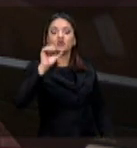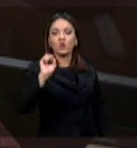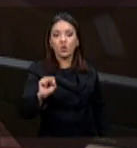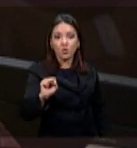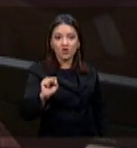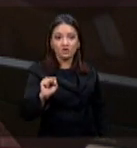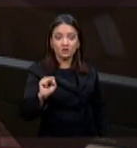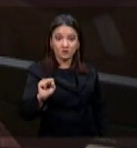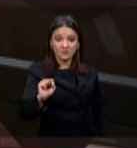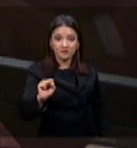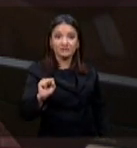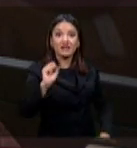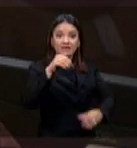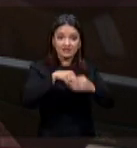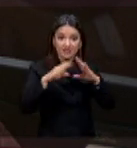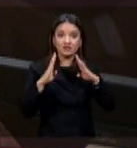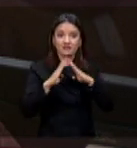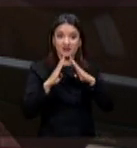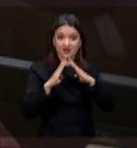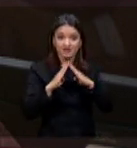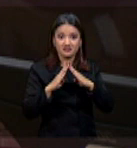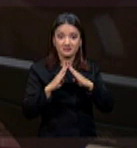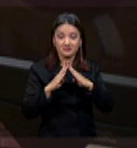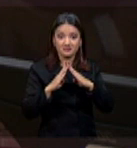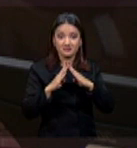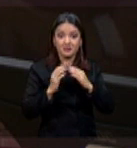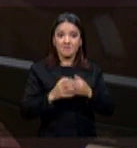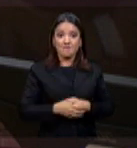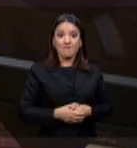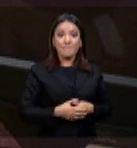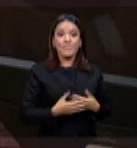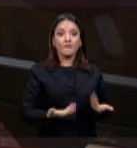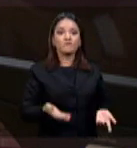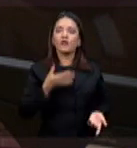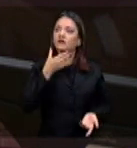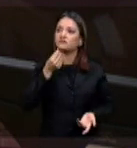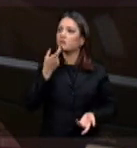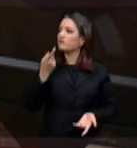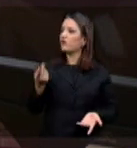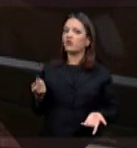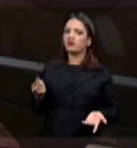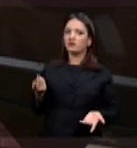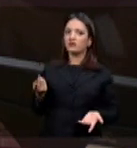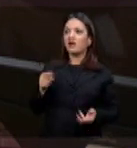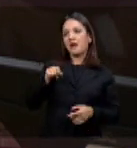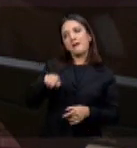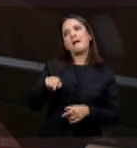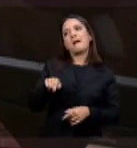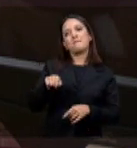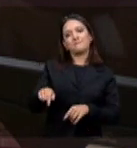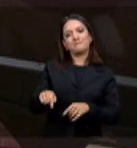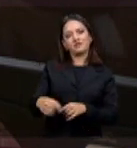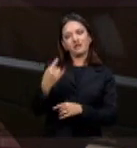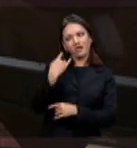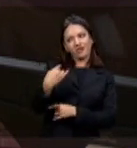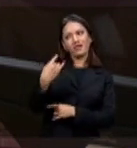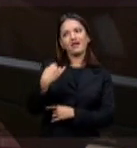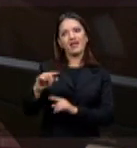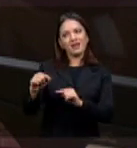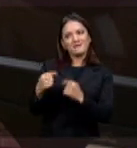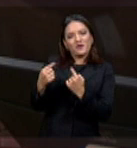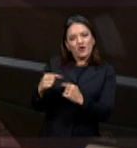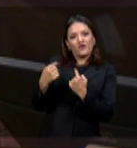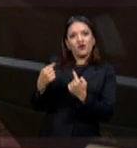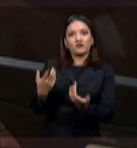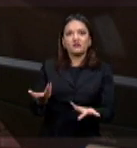de idade, dentro de casa, era enteada dele, e ele veio dizer que ela o provocava, uma menina de 8